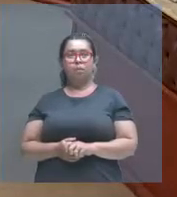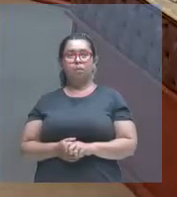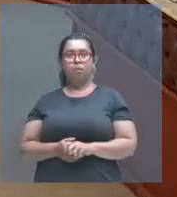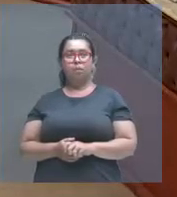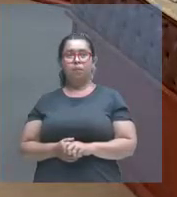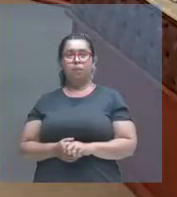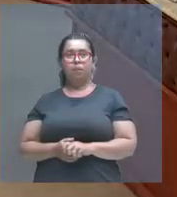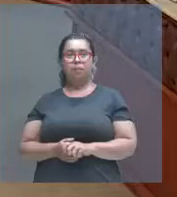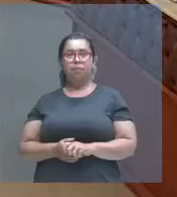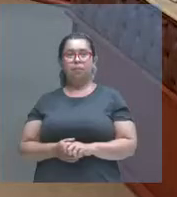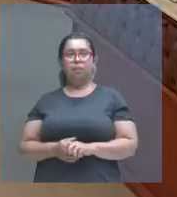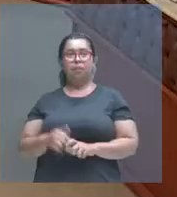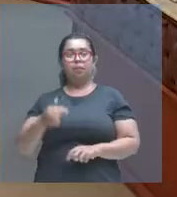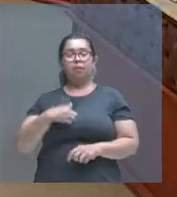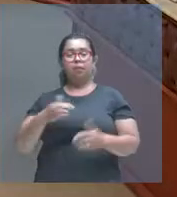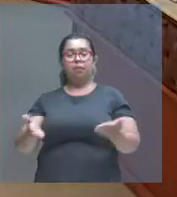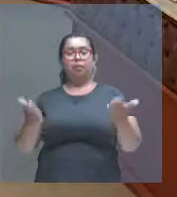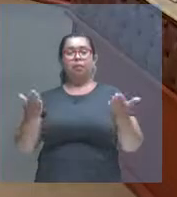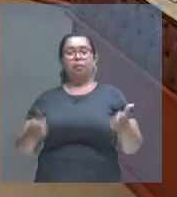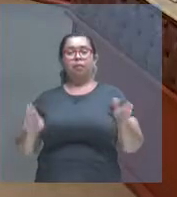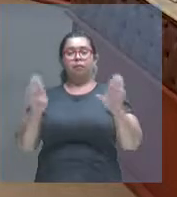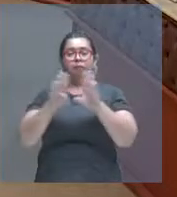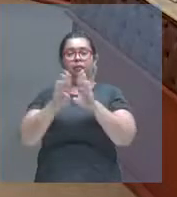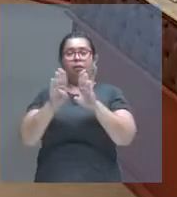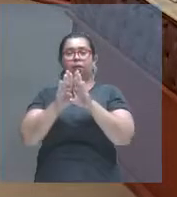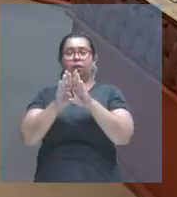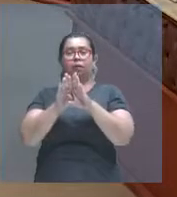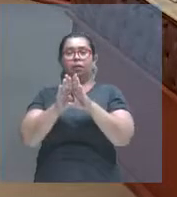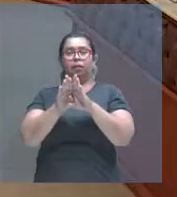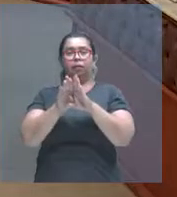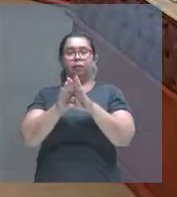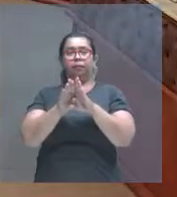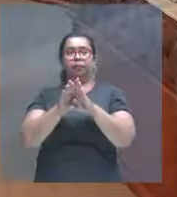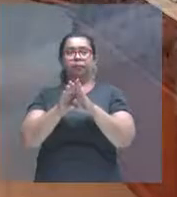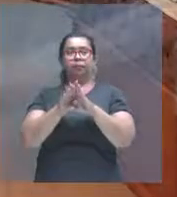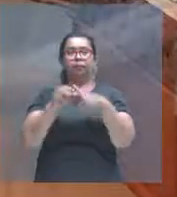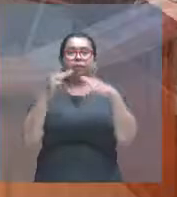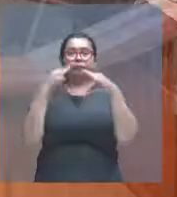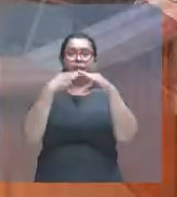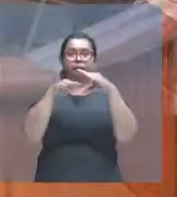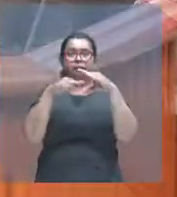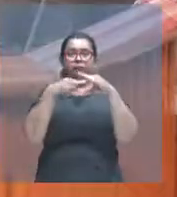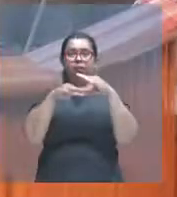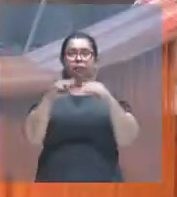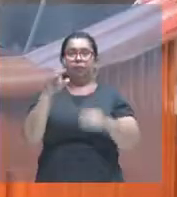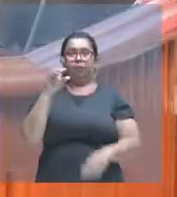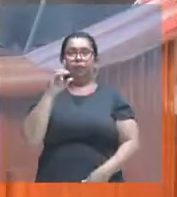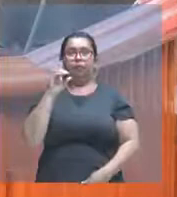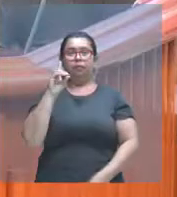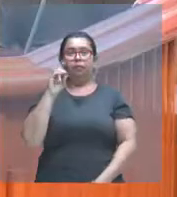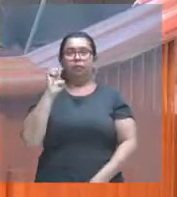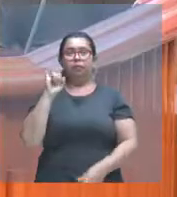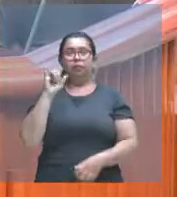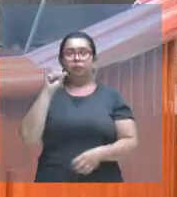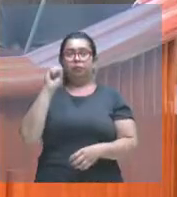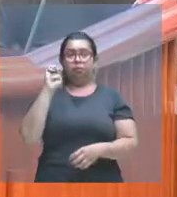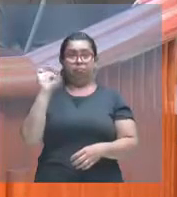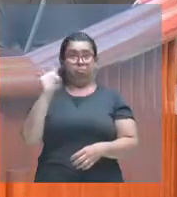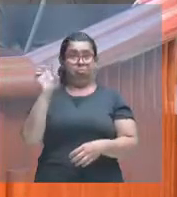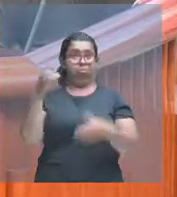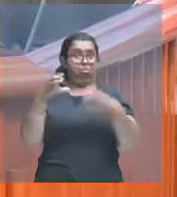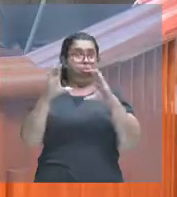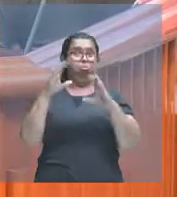Ah, sim. Eu recebi também no meu WhatsApp aqui que a Deise não dá seco para ninguém, né? Você